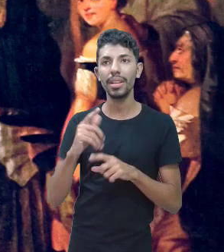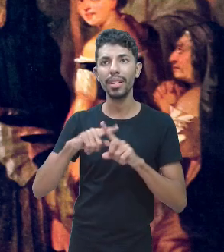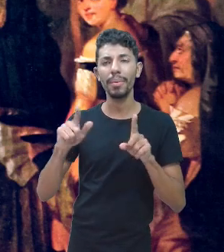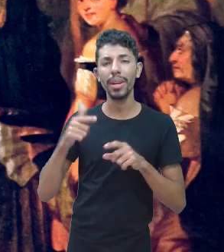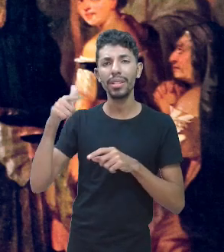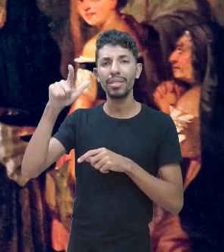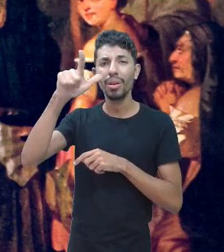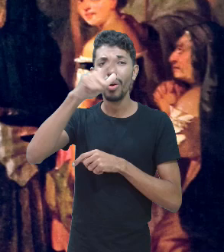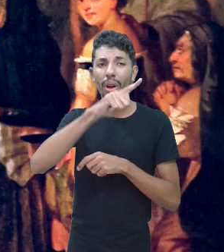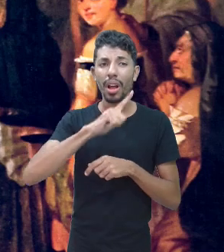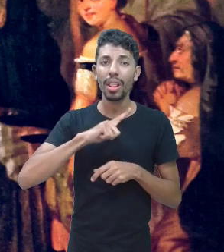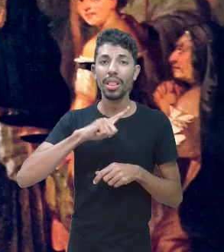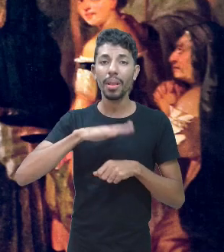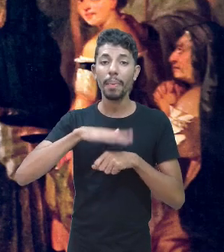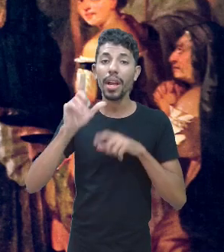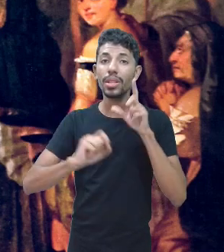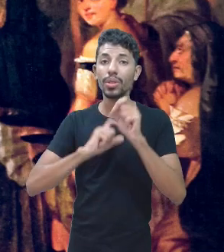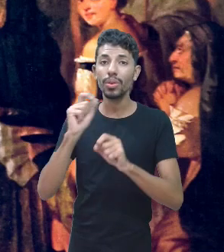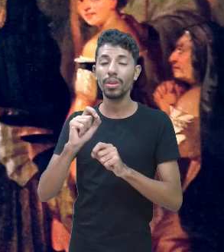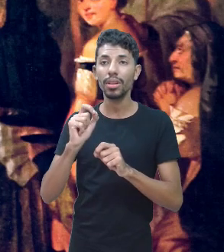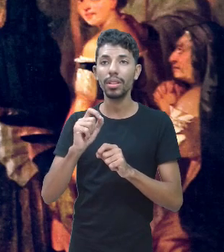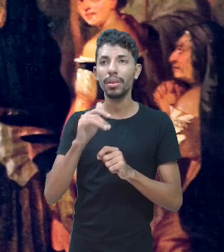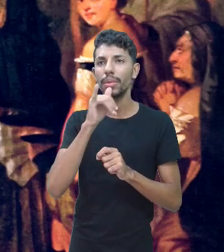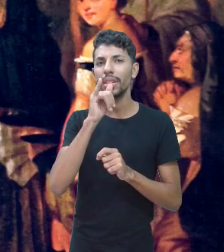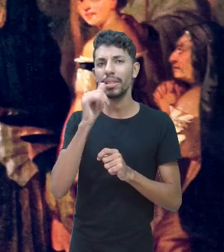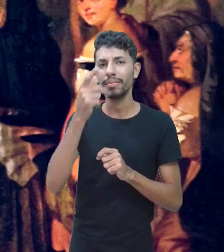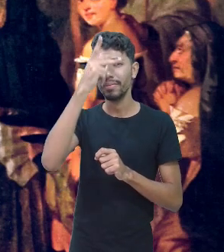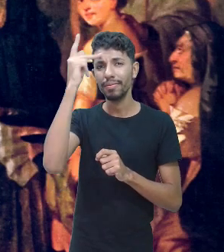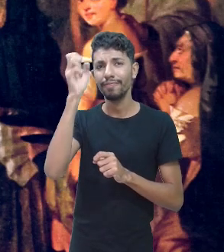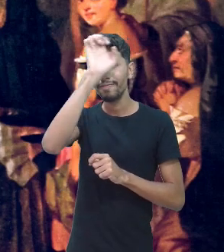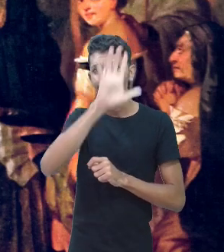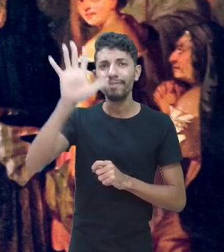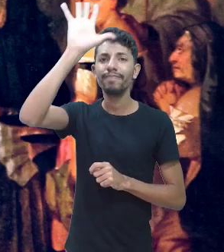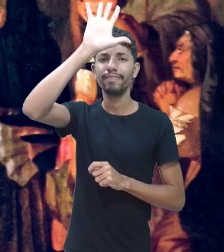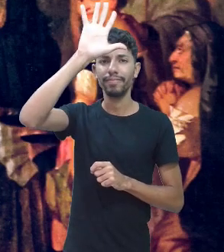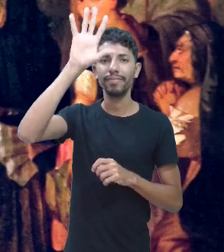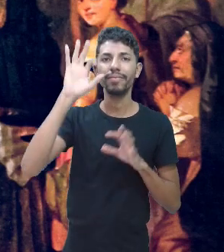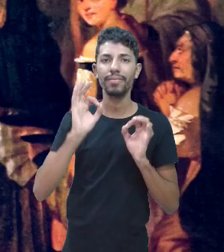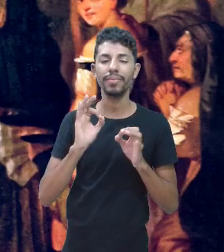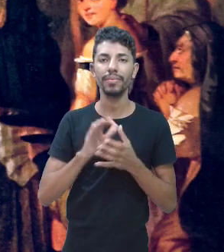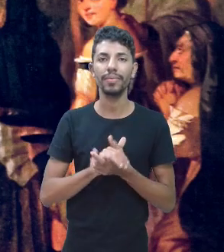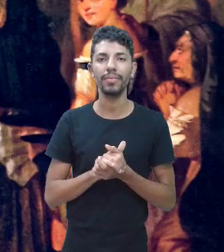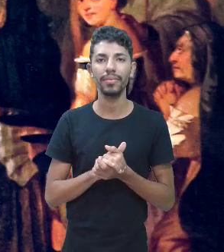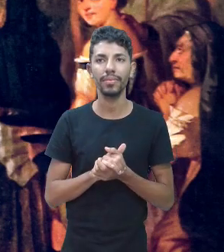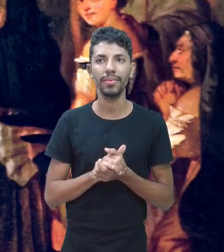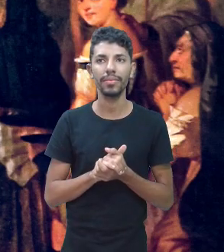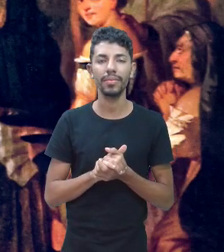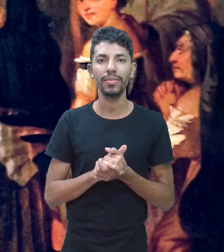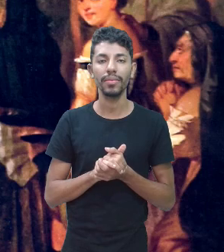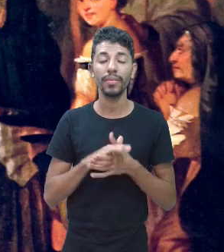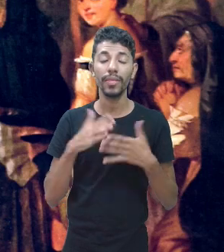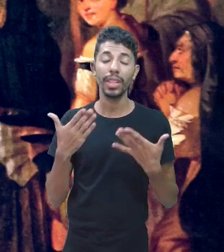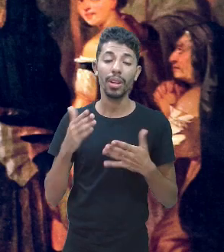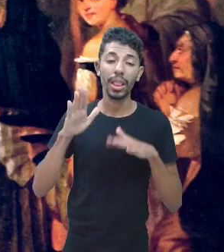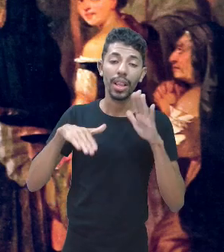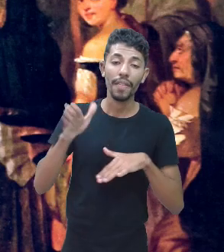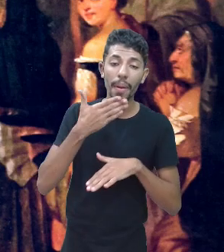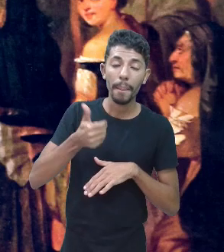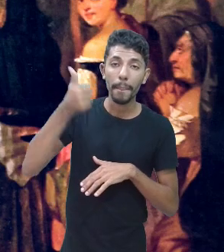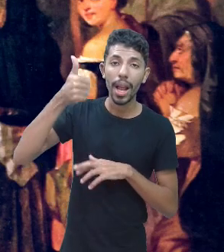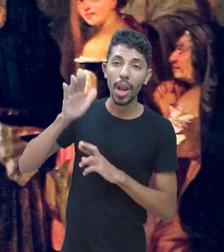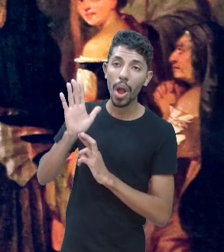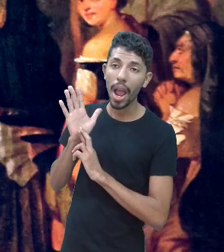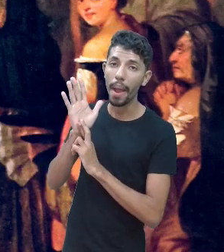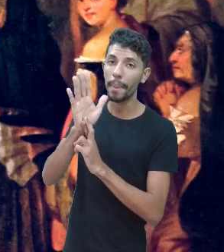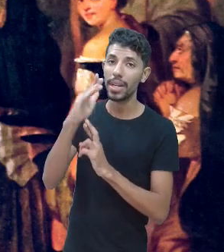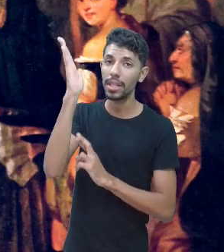temos muito mais imagens de campesinos europeus. Talvez o que melhor represente o